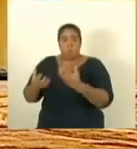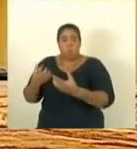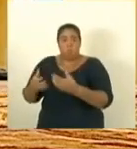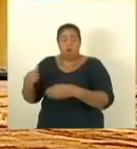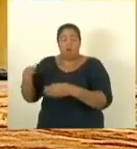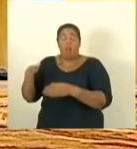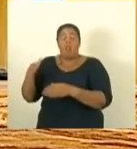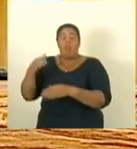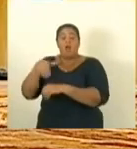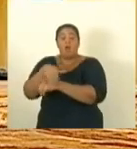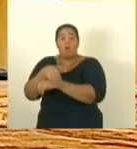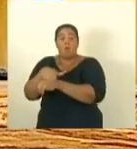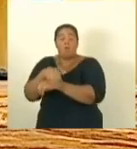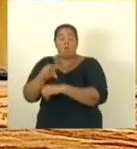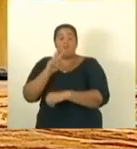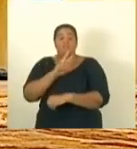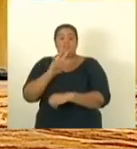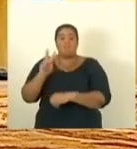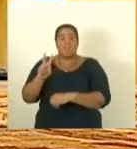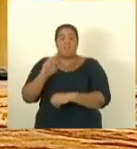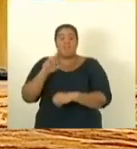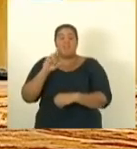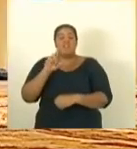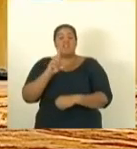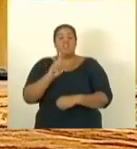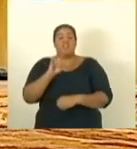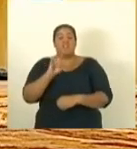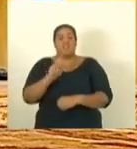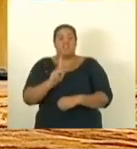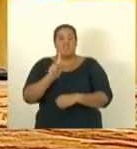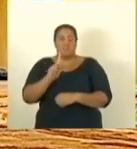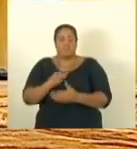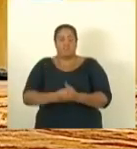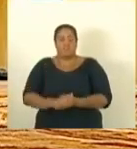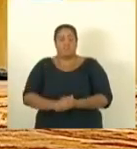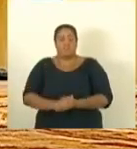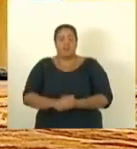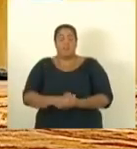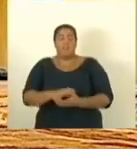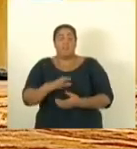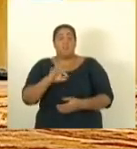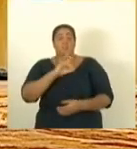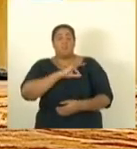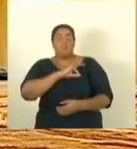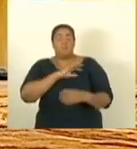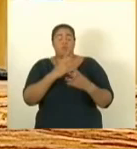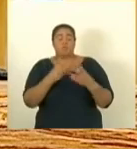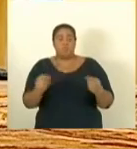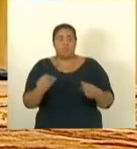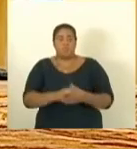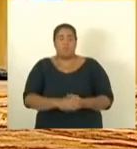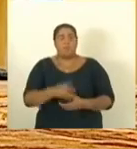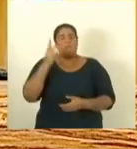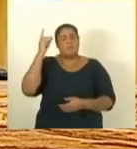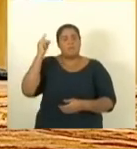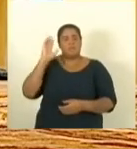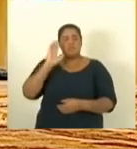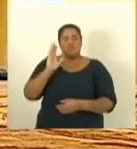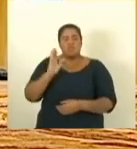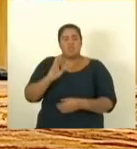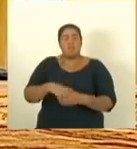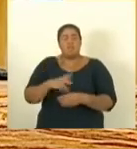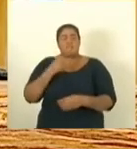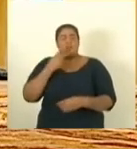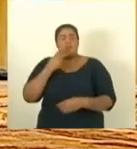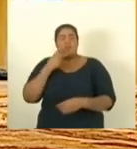do Dique, em Vila Velha. Recentemente, presidente, nós tivemos a oportunidade de homenageá-lo aqui em virtude do Dia do Policial